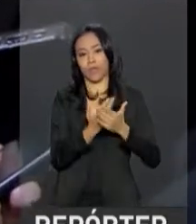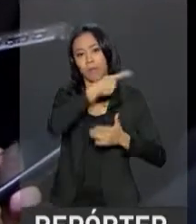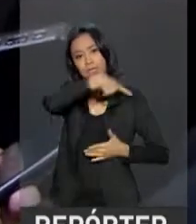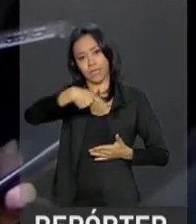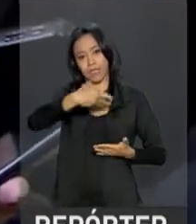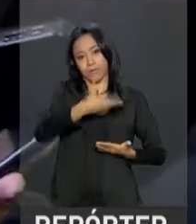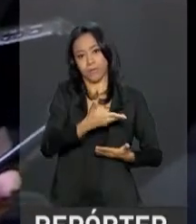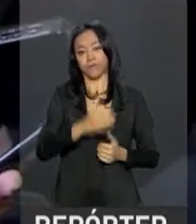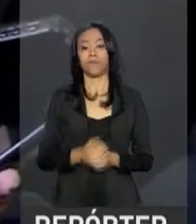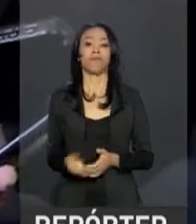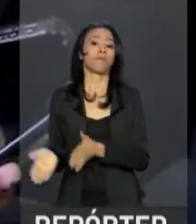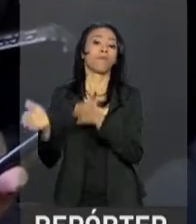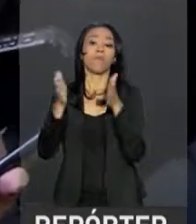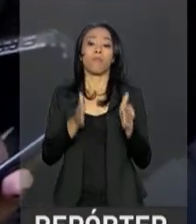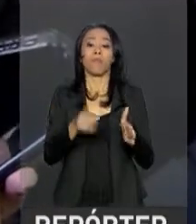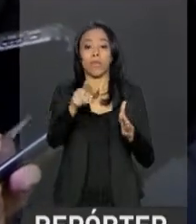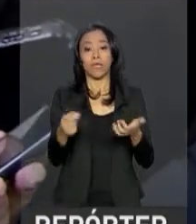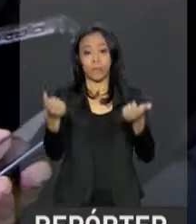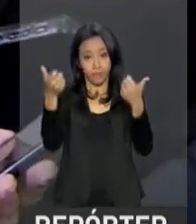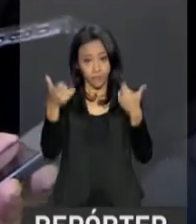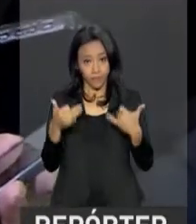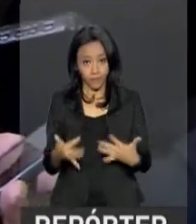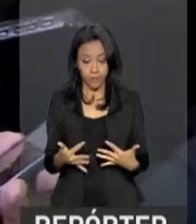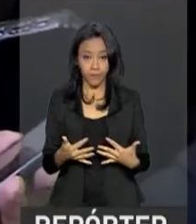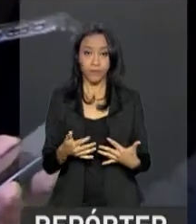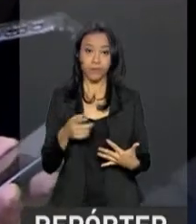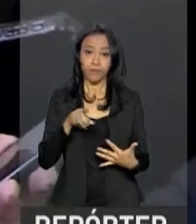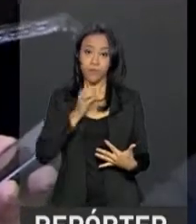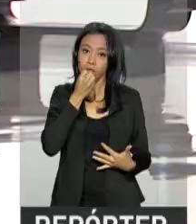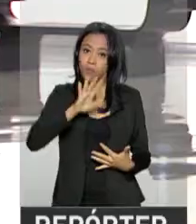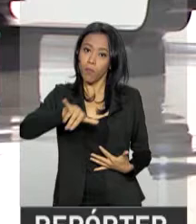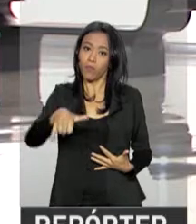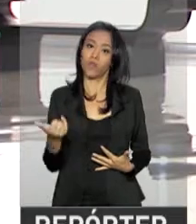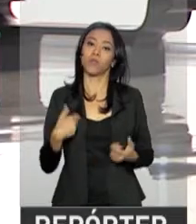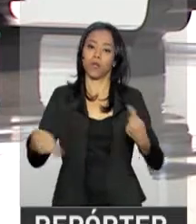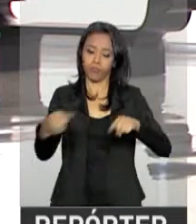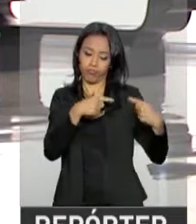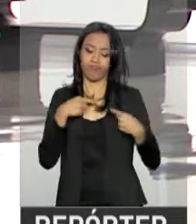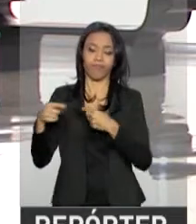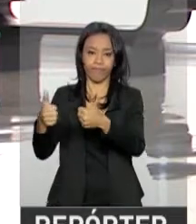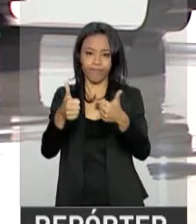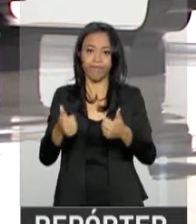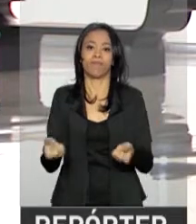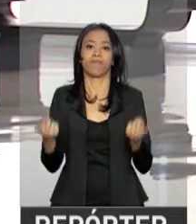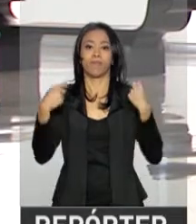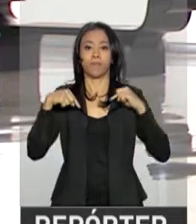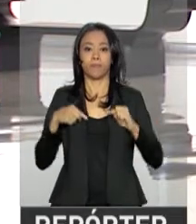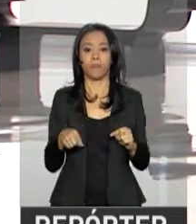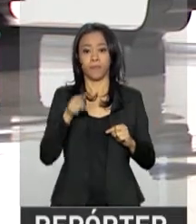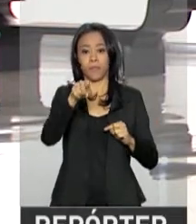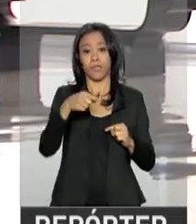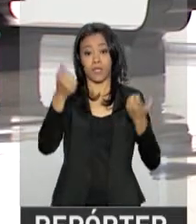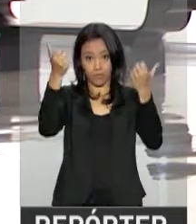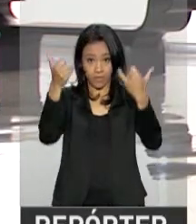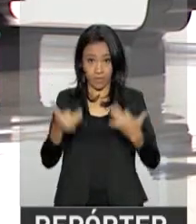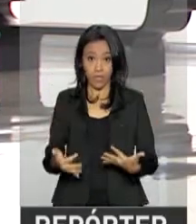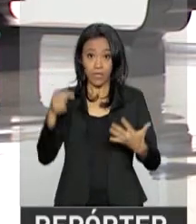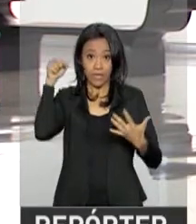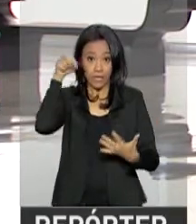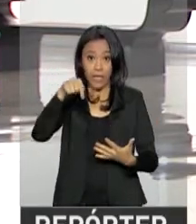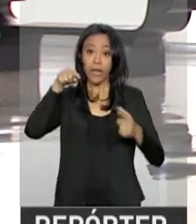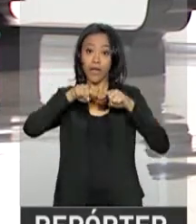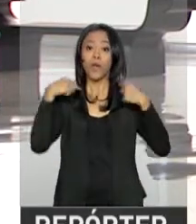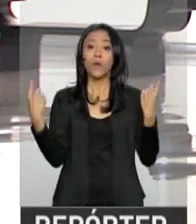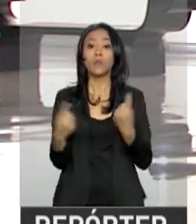durante o dia mas extremamente proveitosa e durante a reunião do mercosul presidente